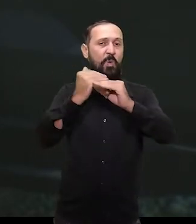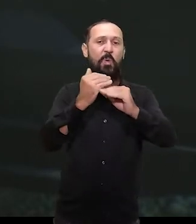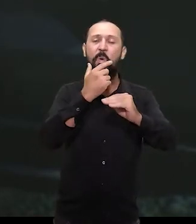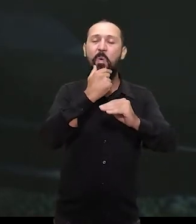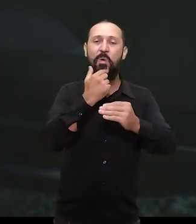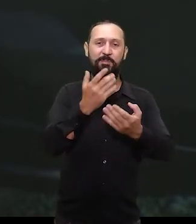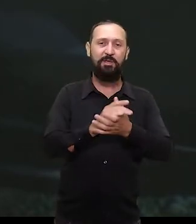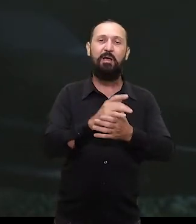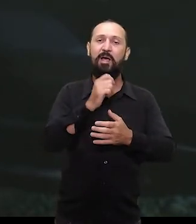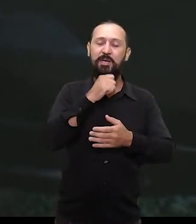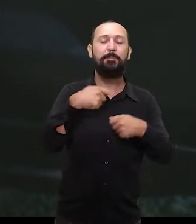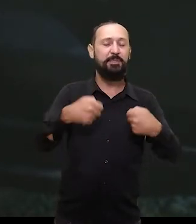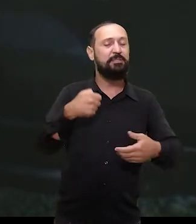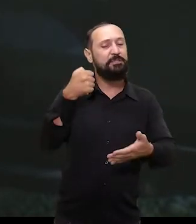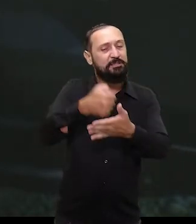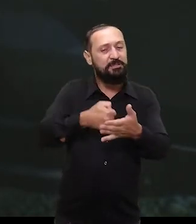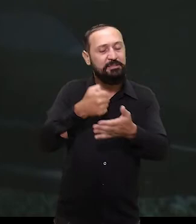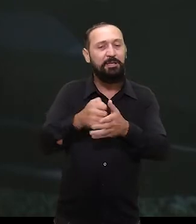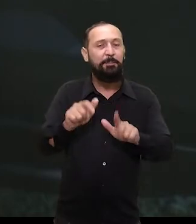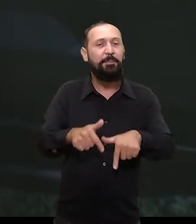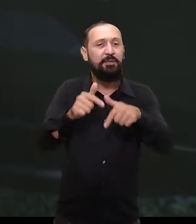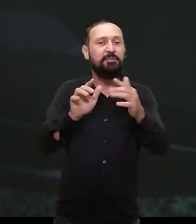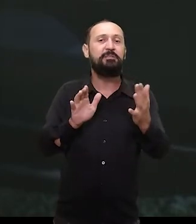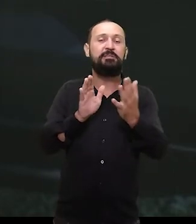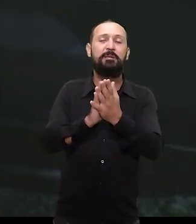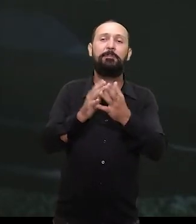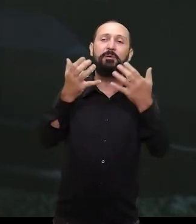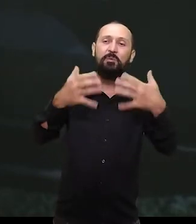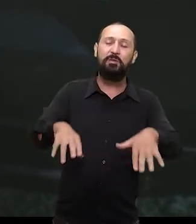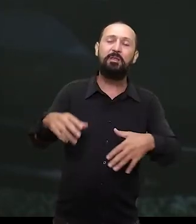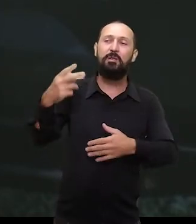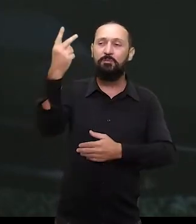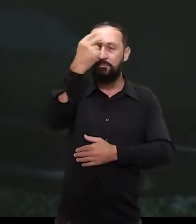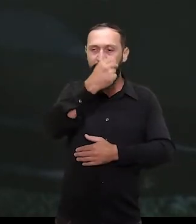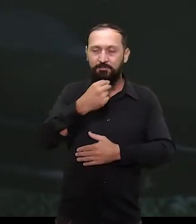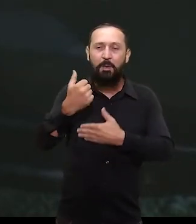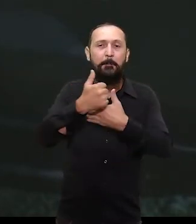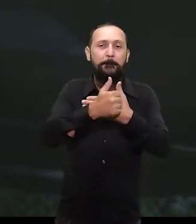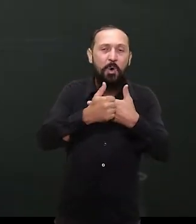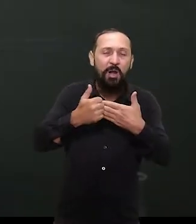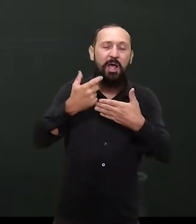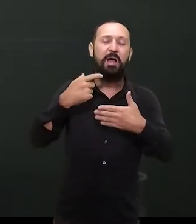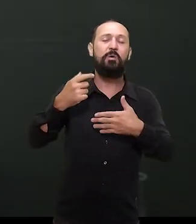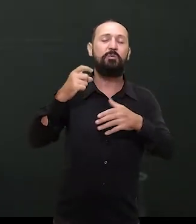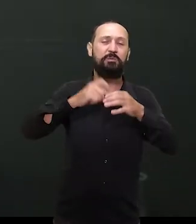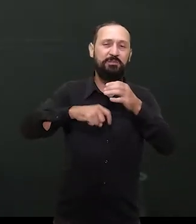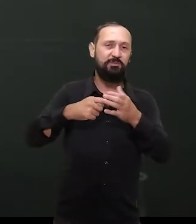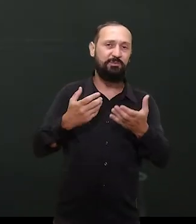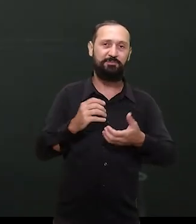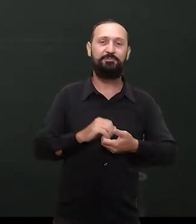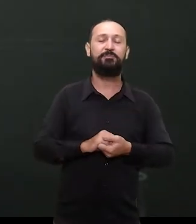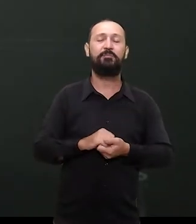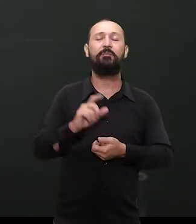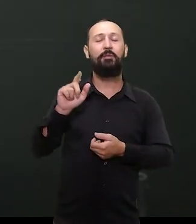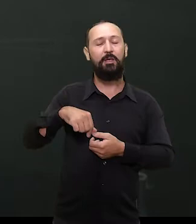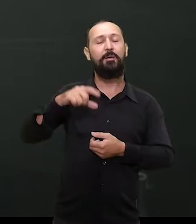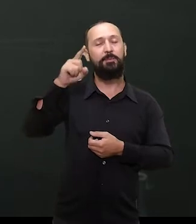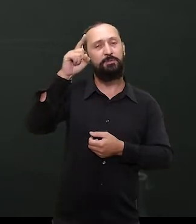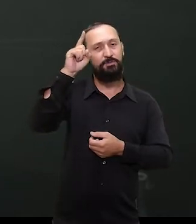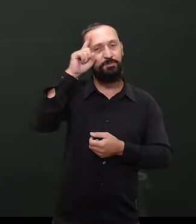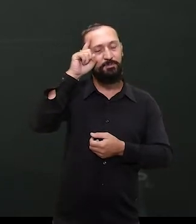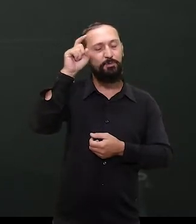ao dos homens ainda precisa lutar para defender do assédio moral e sexual não é a dificuldade